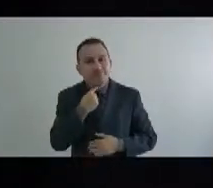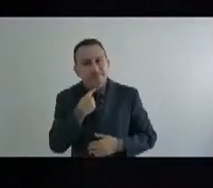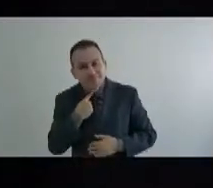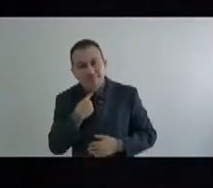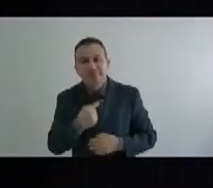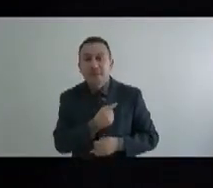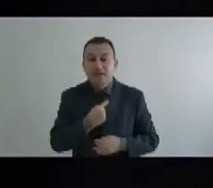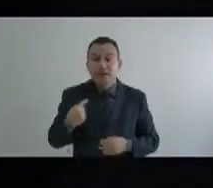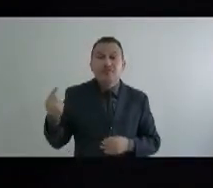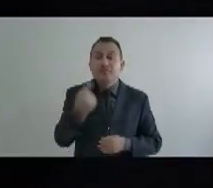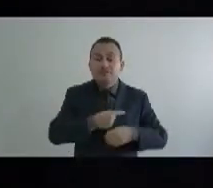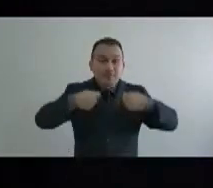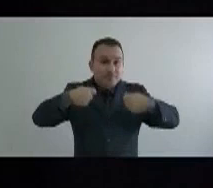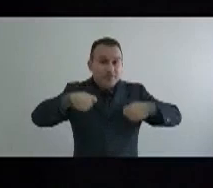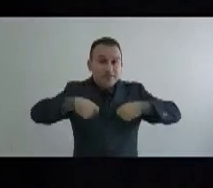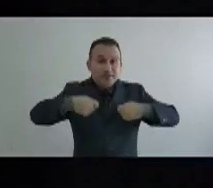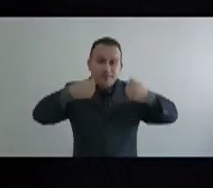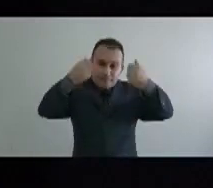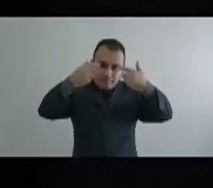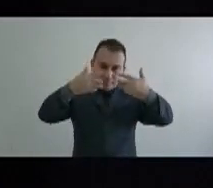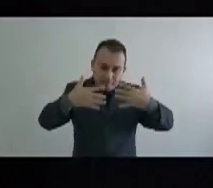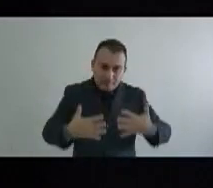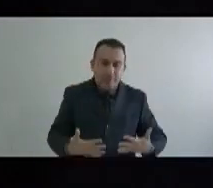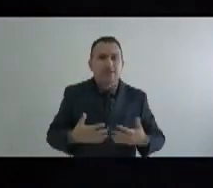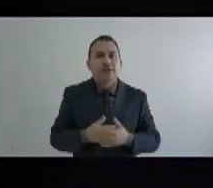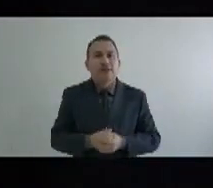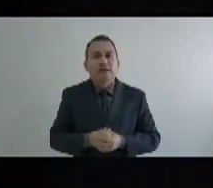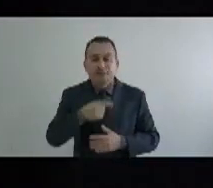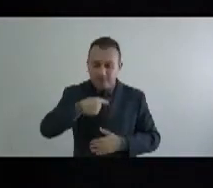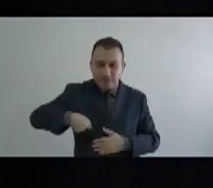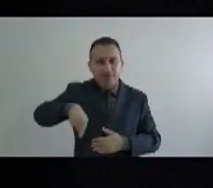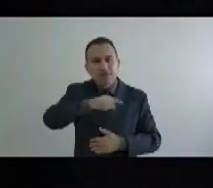precisamos deixar registrado o nosso apoio incondicional,